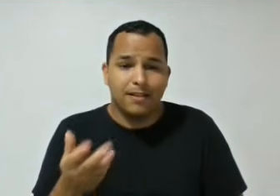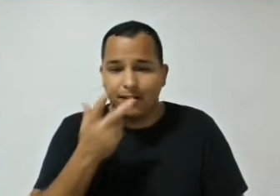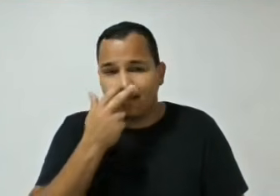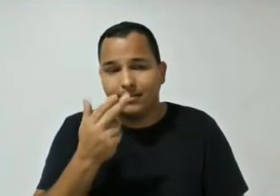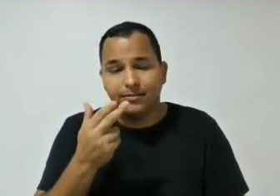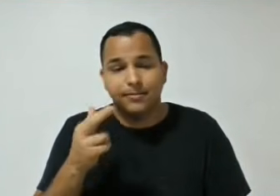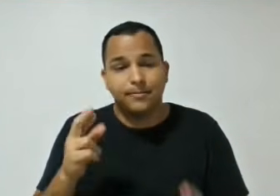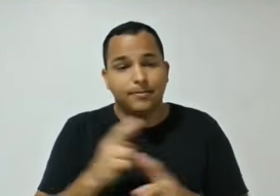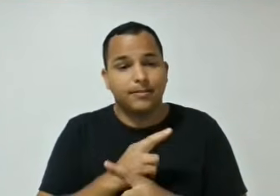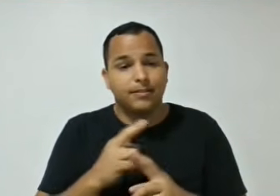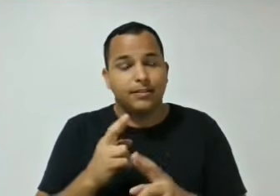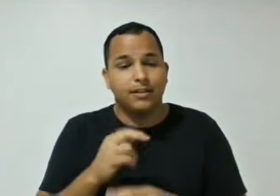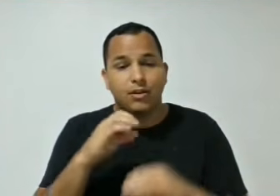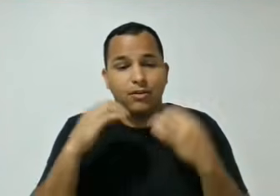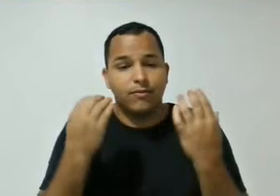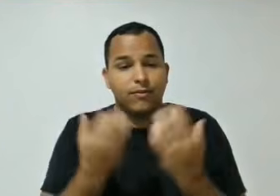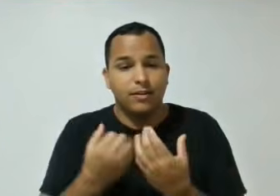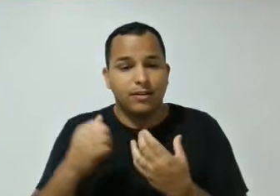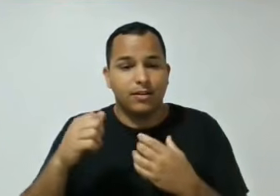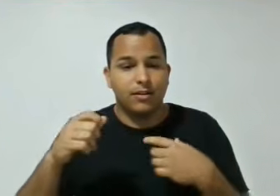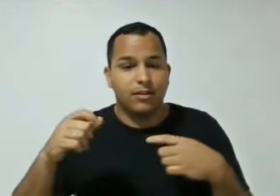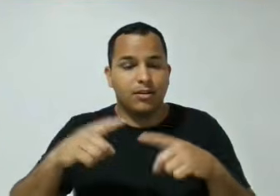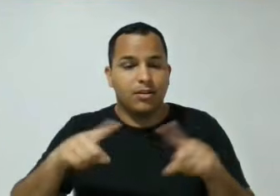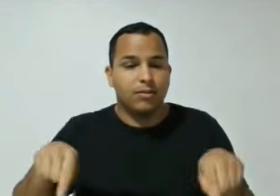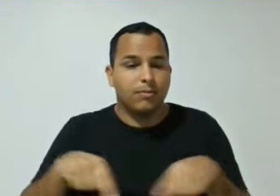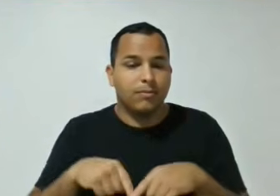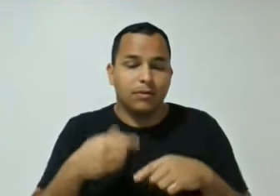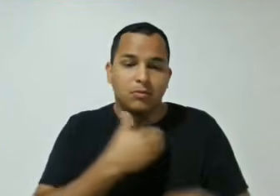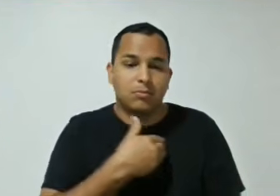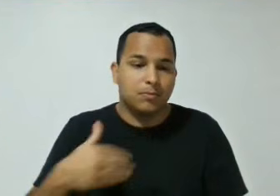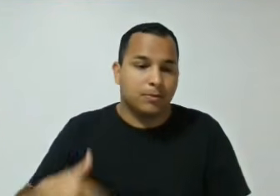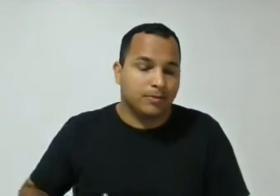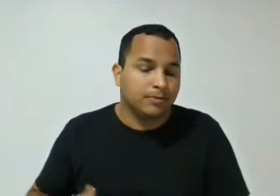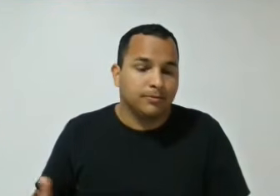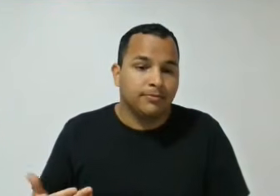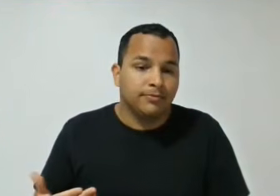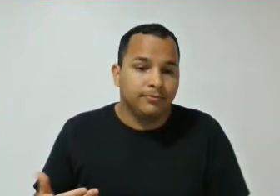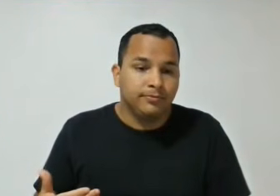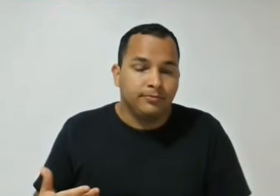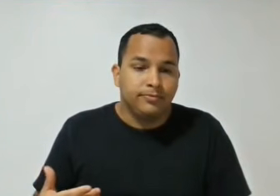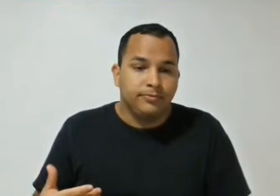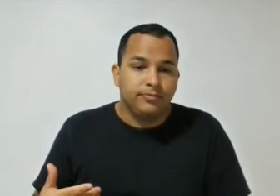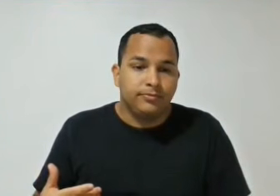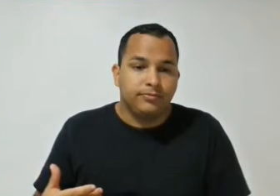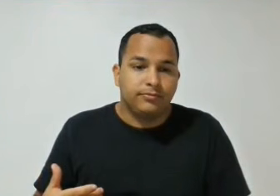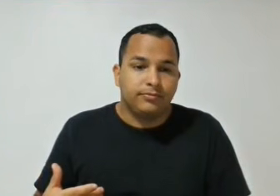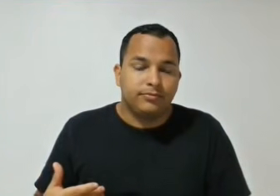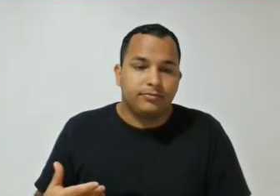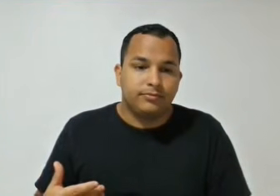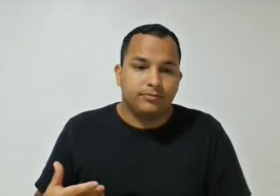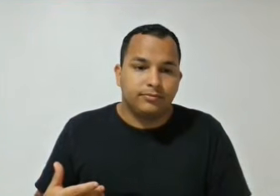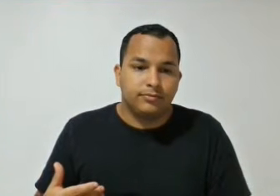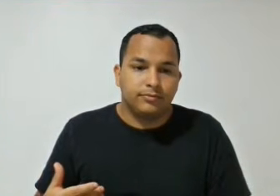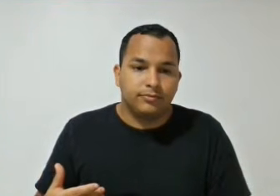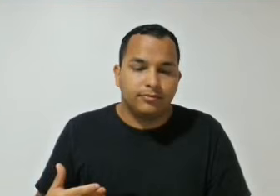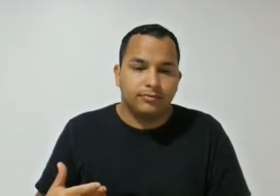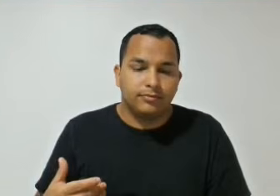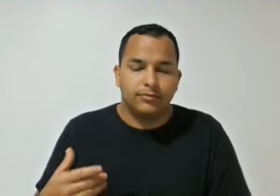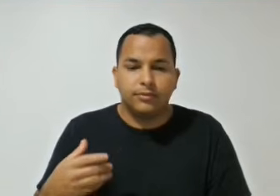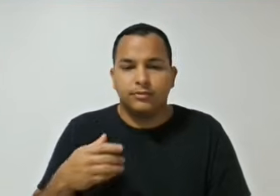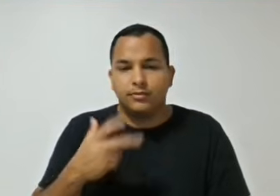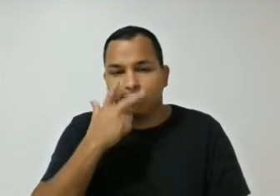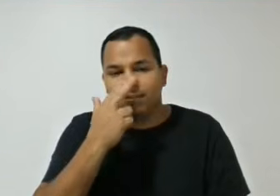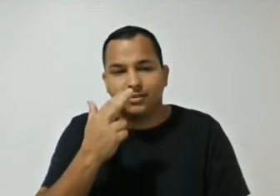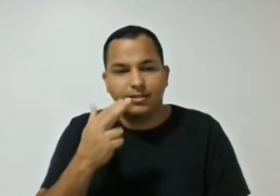baixo público, foi o afastamento da galera, porque a gente teve um processo que é praticamente lei de incentivo, que determina, de certa forma, o que é política